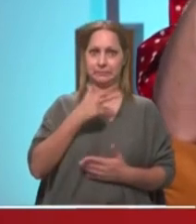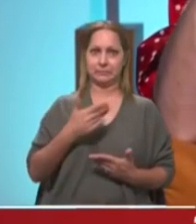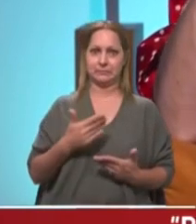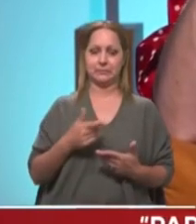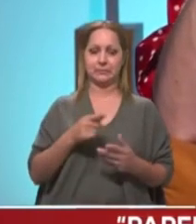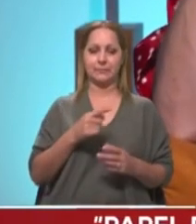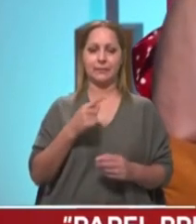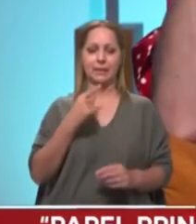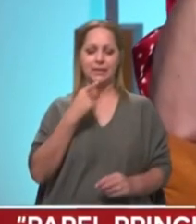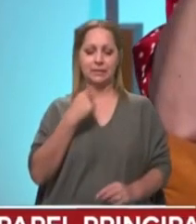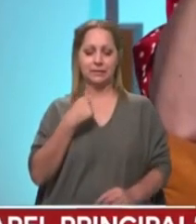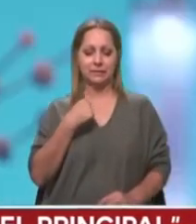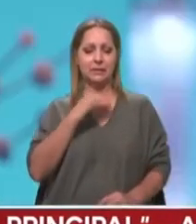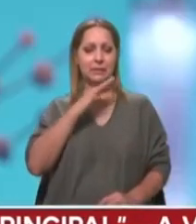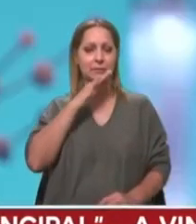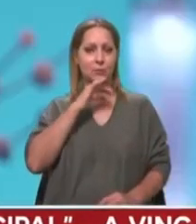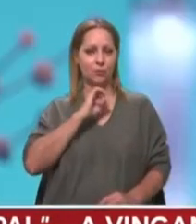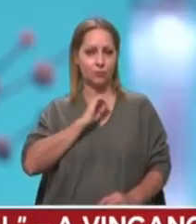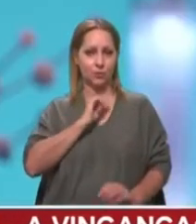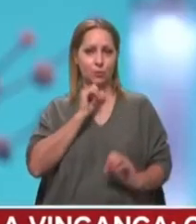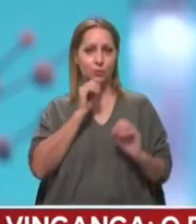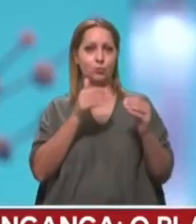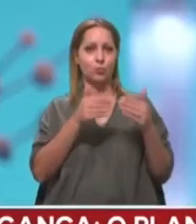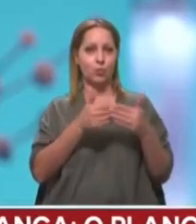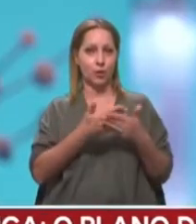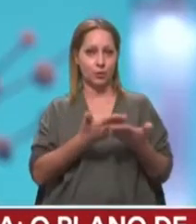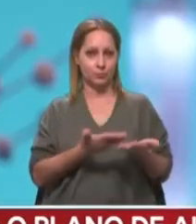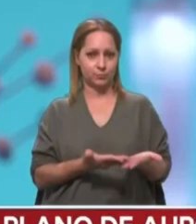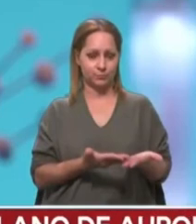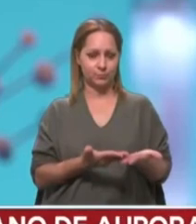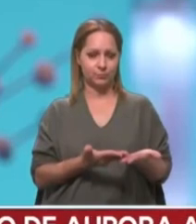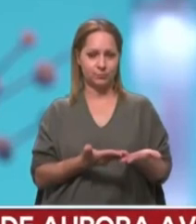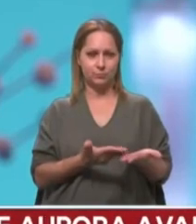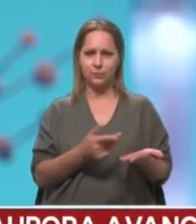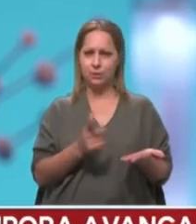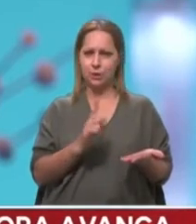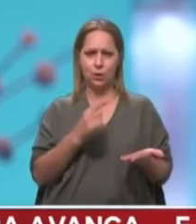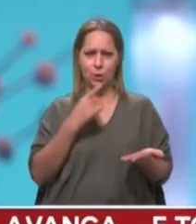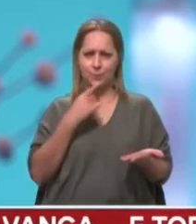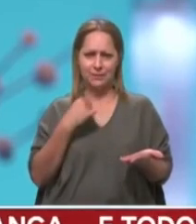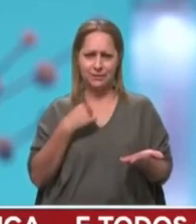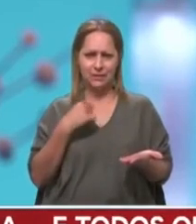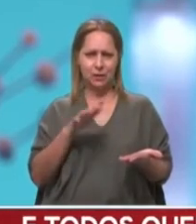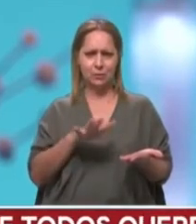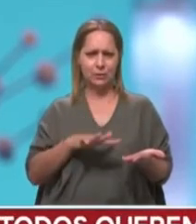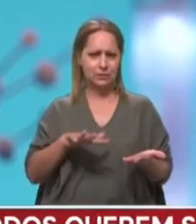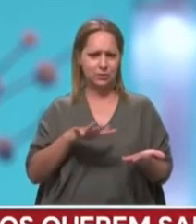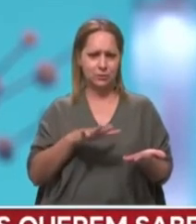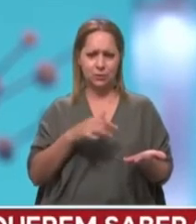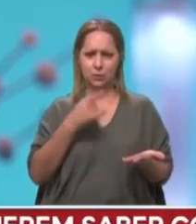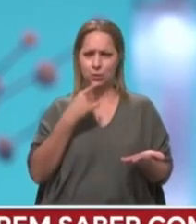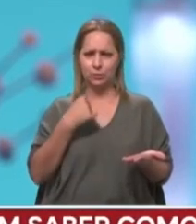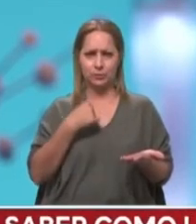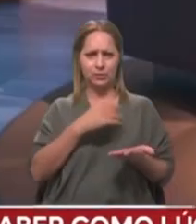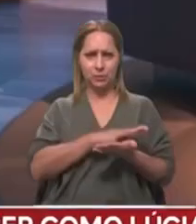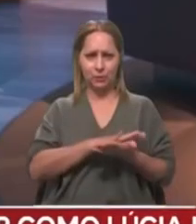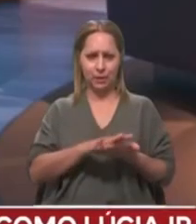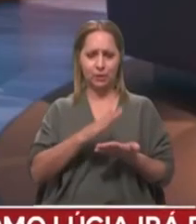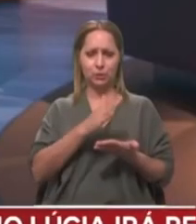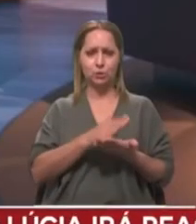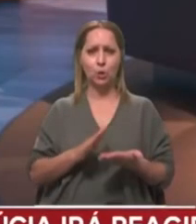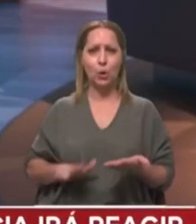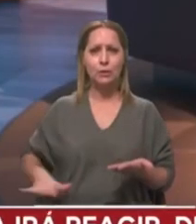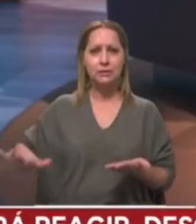a dizer que meu filho tinha falecido. Não disseram a circunstância nem nada, só me disseram o local e eu saí de